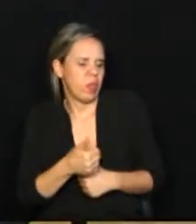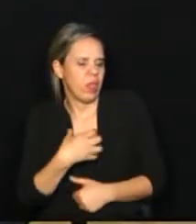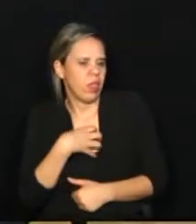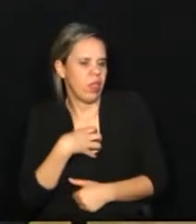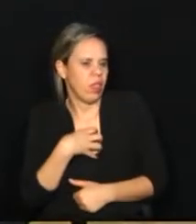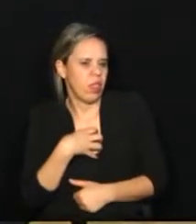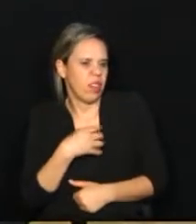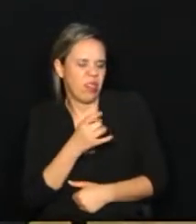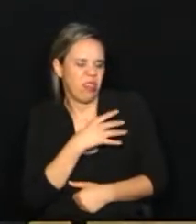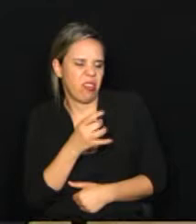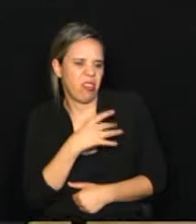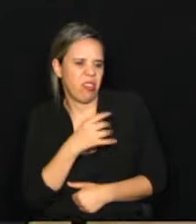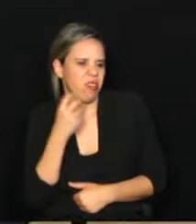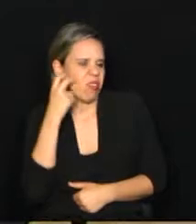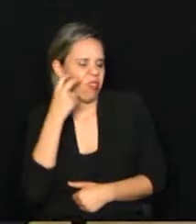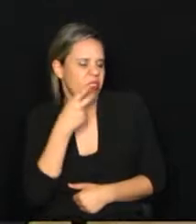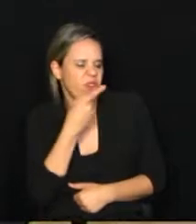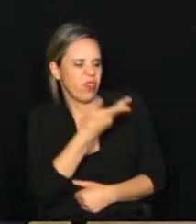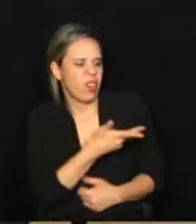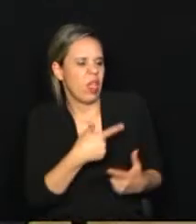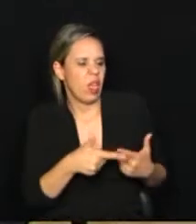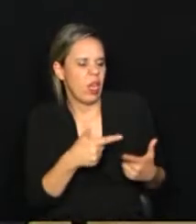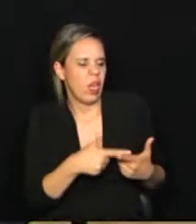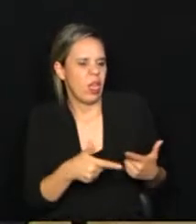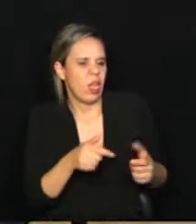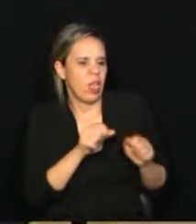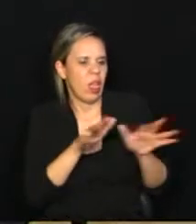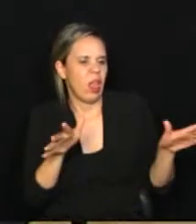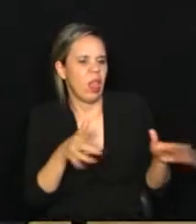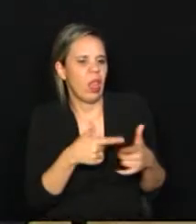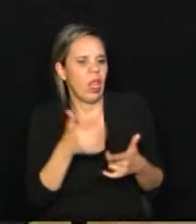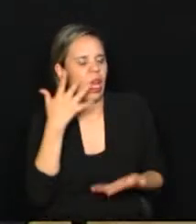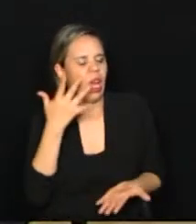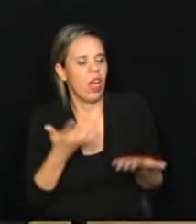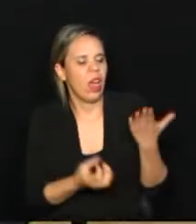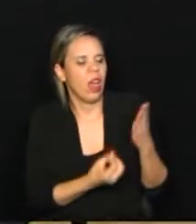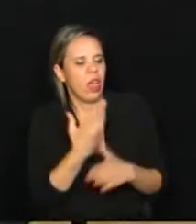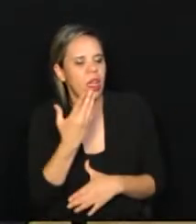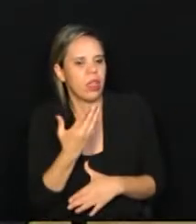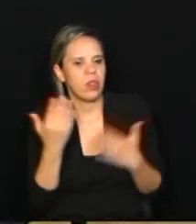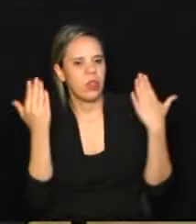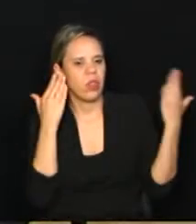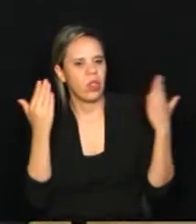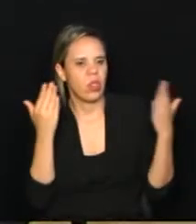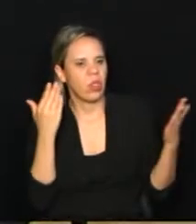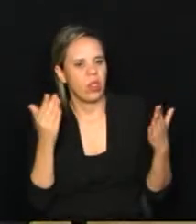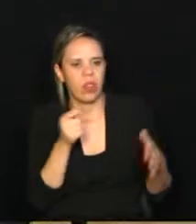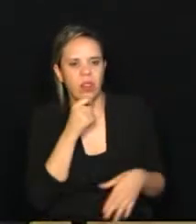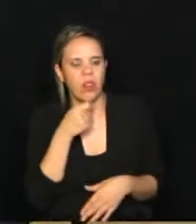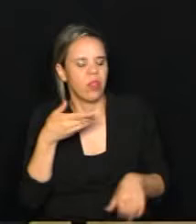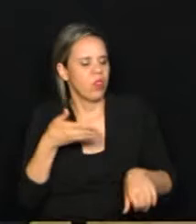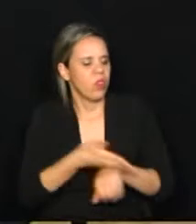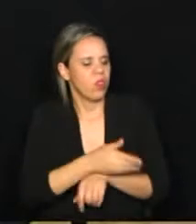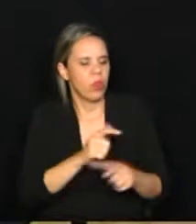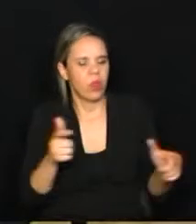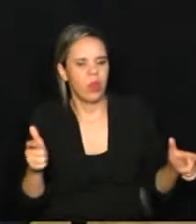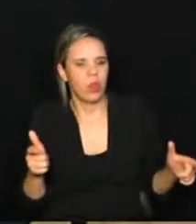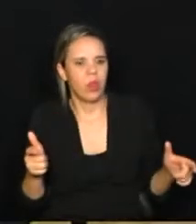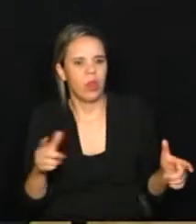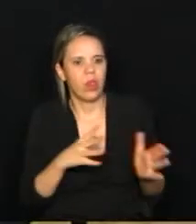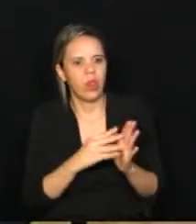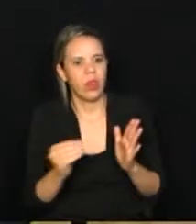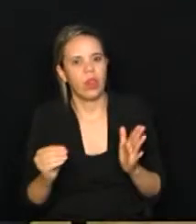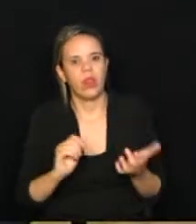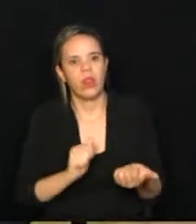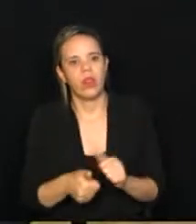com medo de contar, de espalhar? O que você acha que acontece que o psicólogo ainda não entrou na maioria das